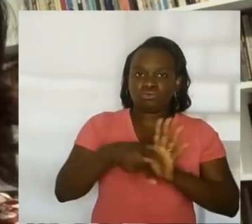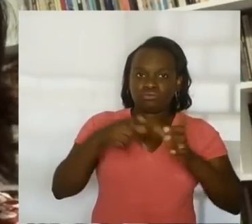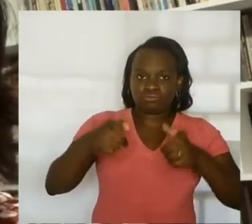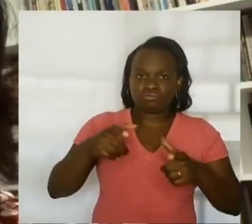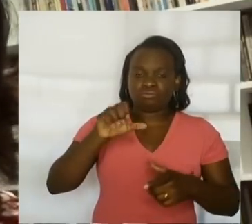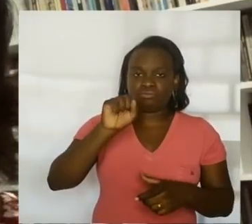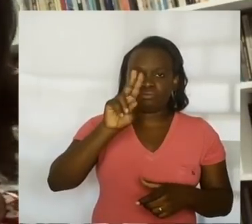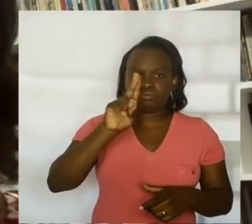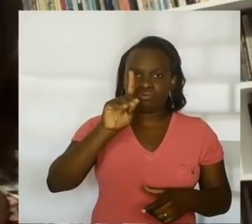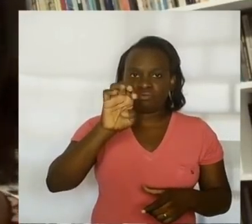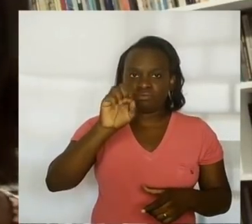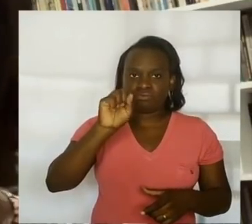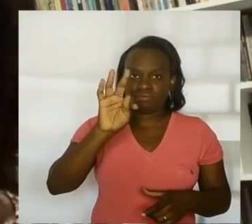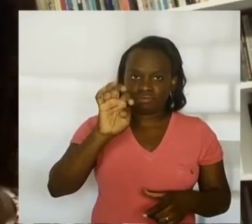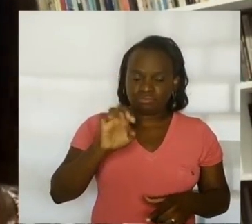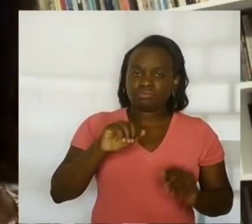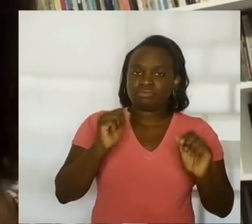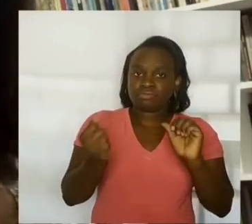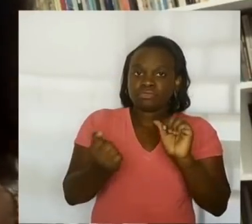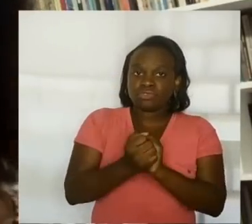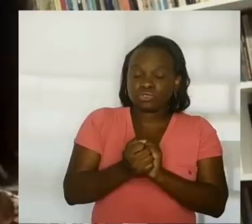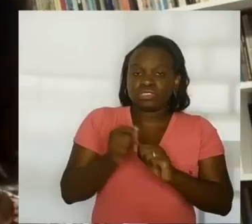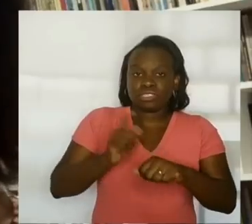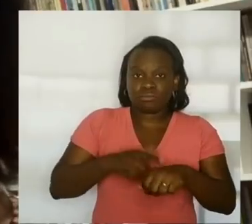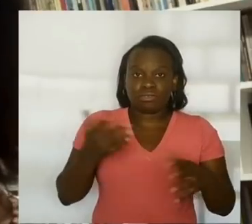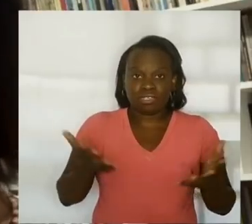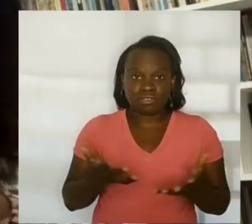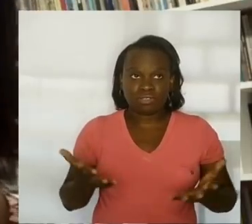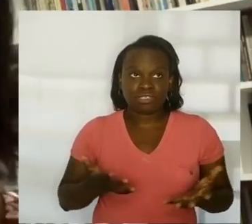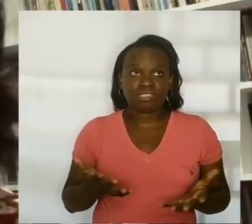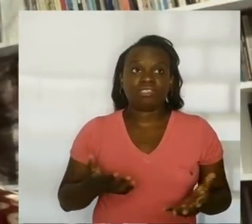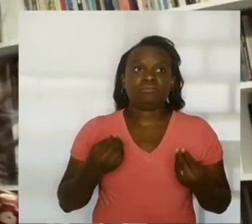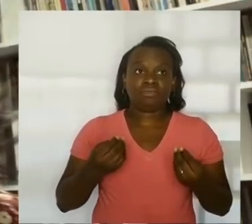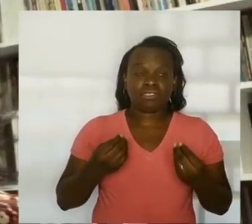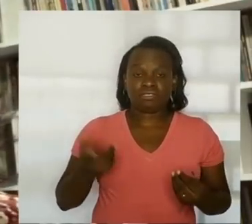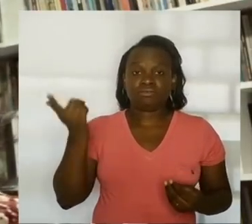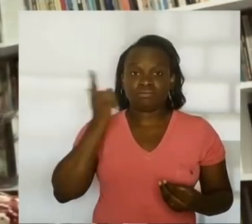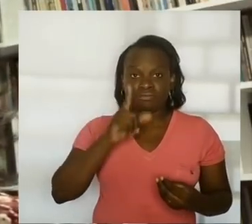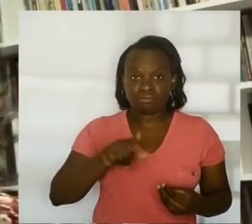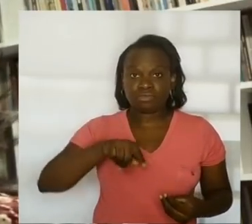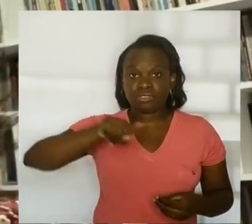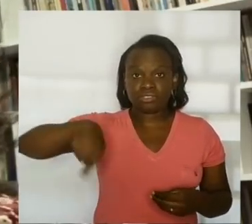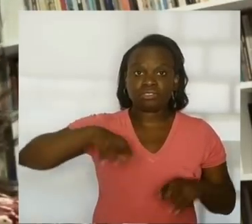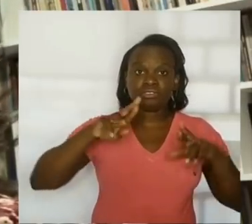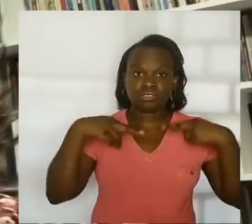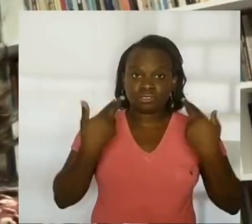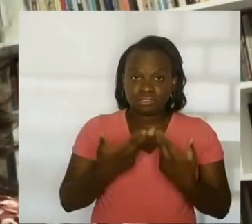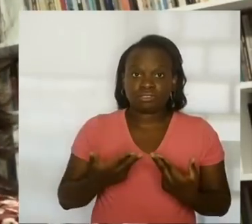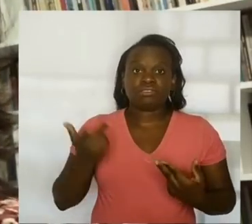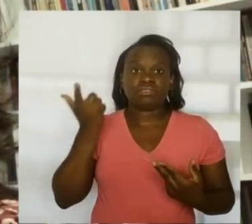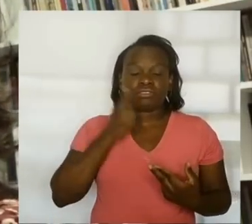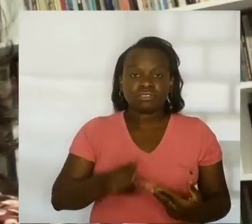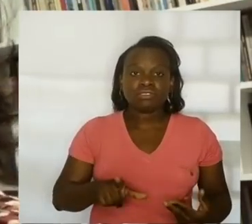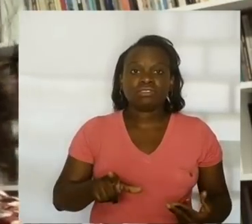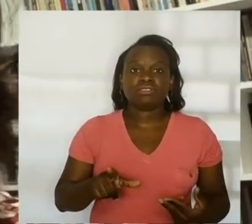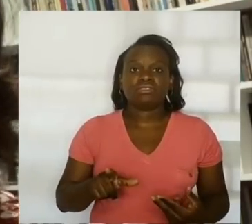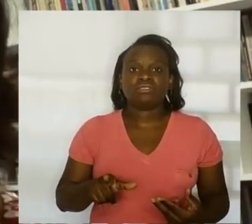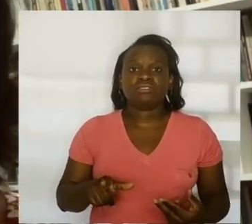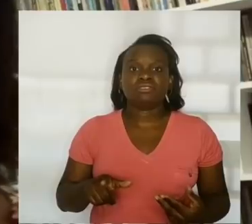Sudeste, que estão juntos neste momento para que possa a nossa reunião